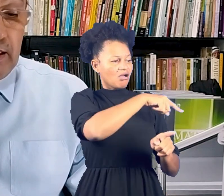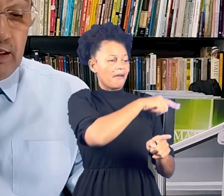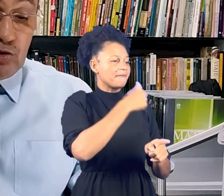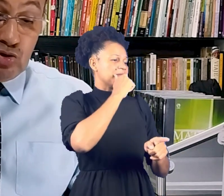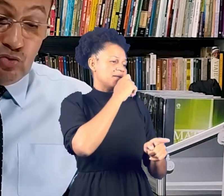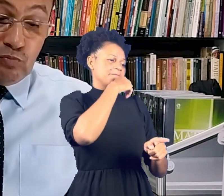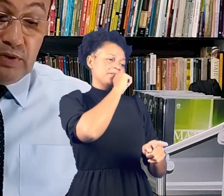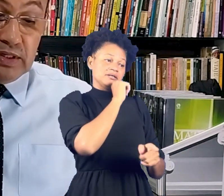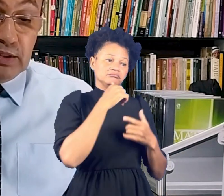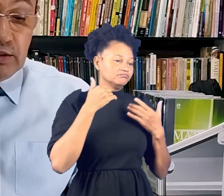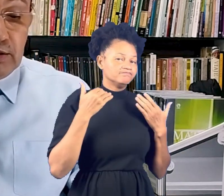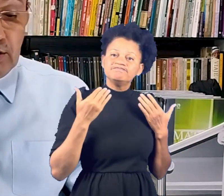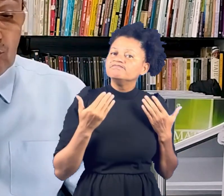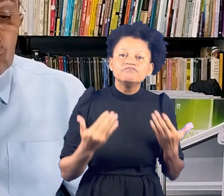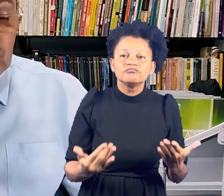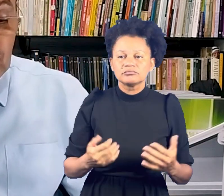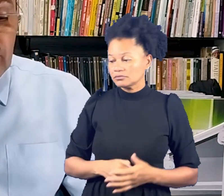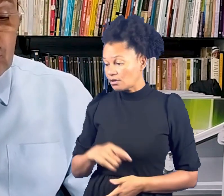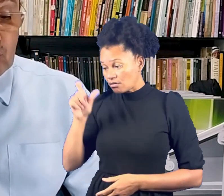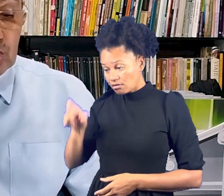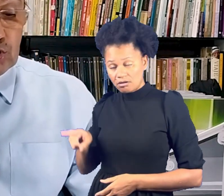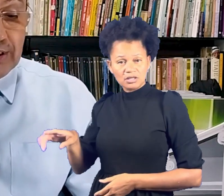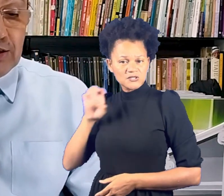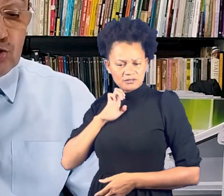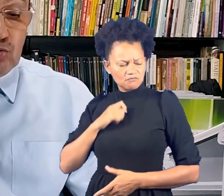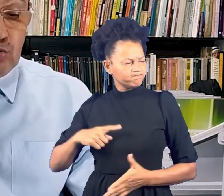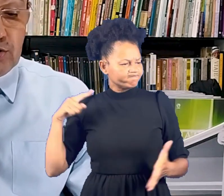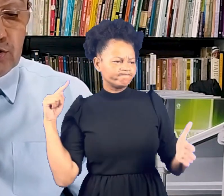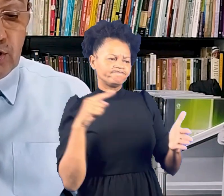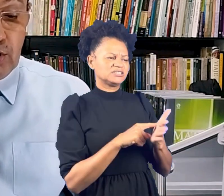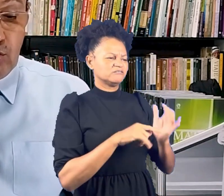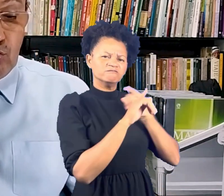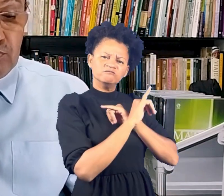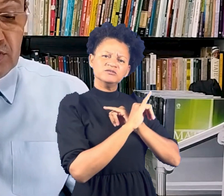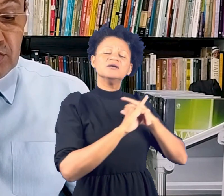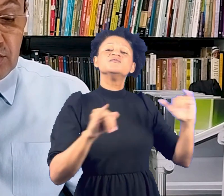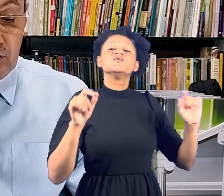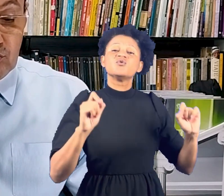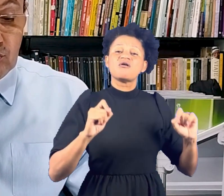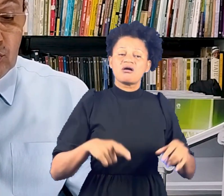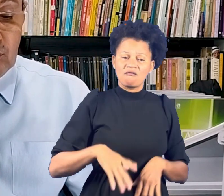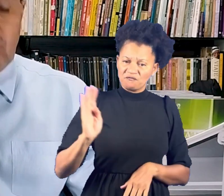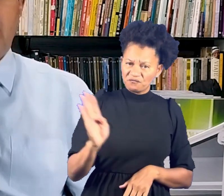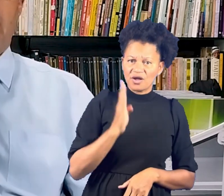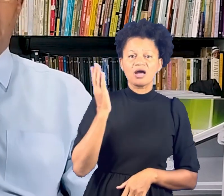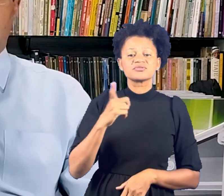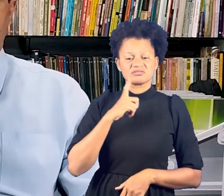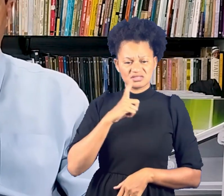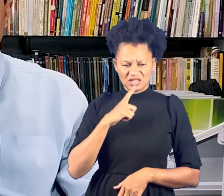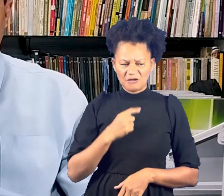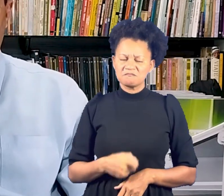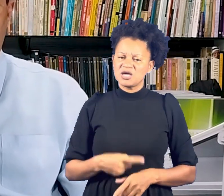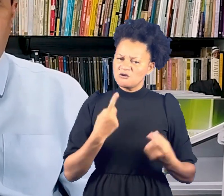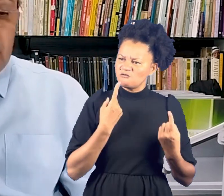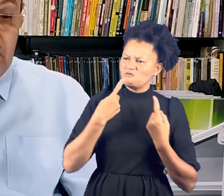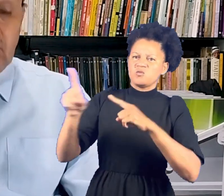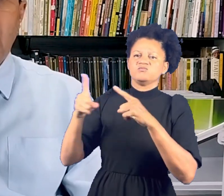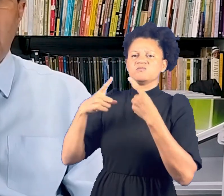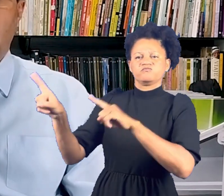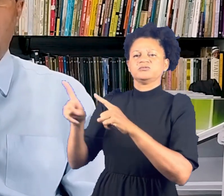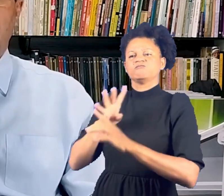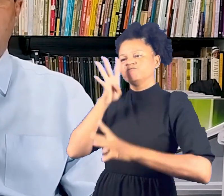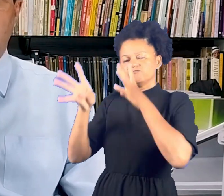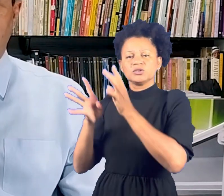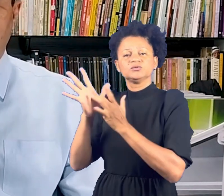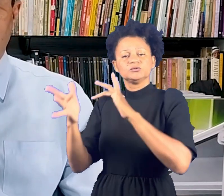pais. Em suma, denunciou as suas traições e homicídio contra Jesus.